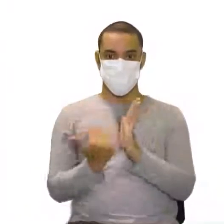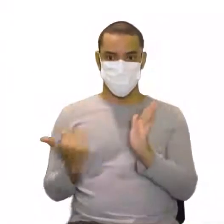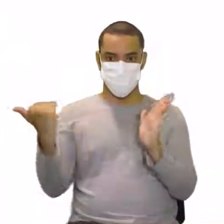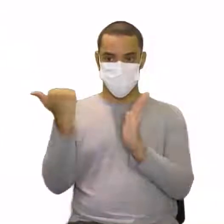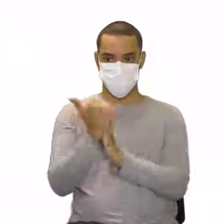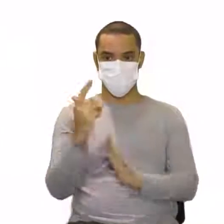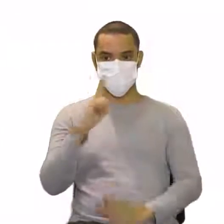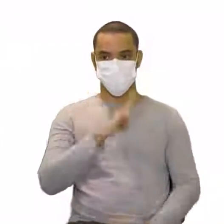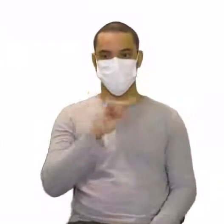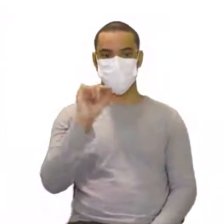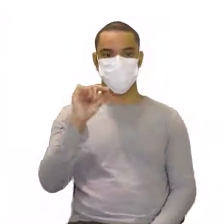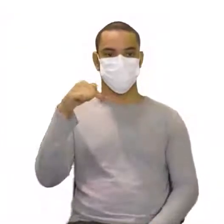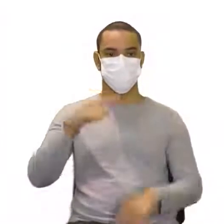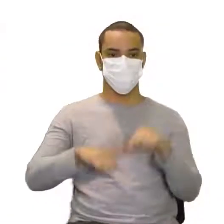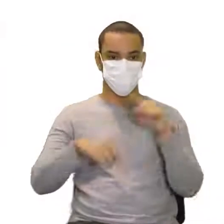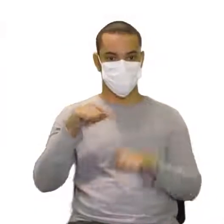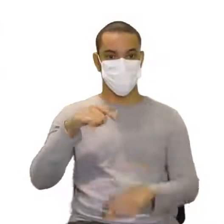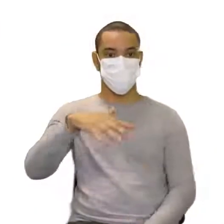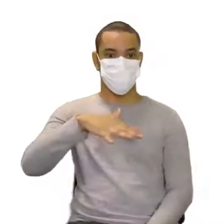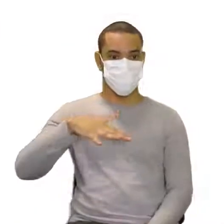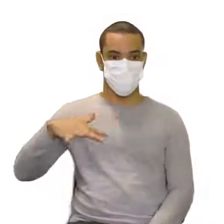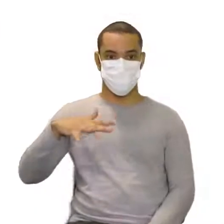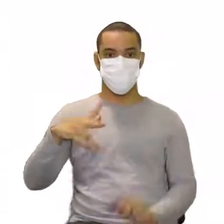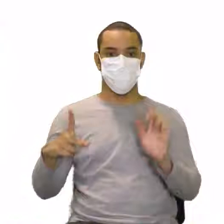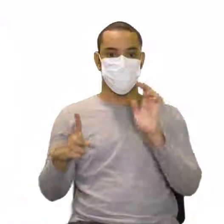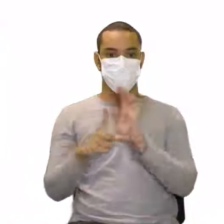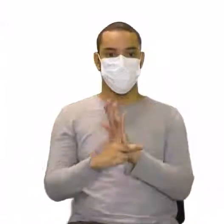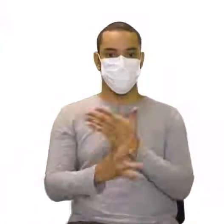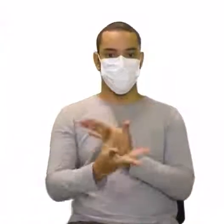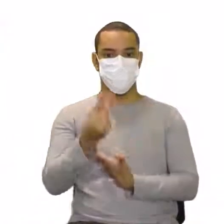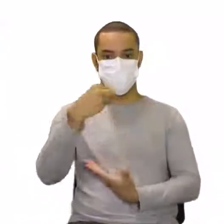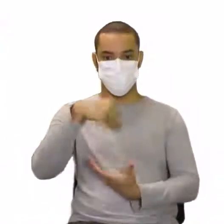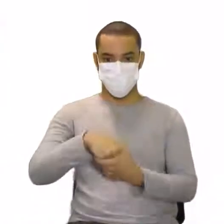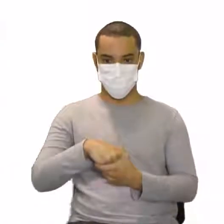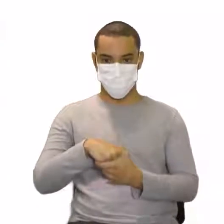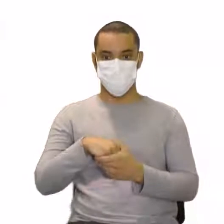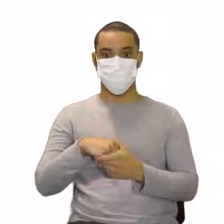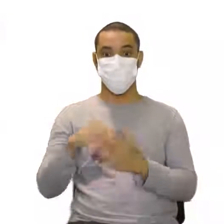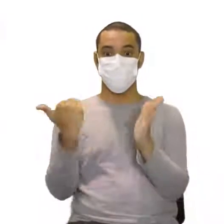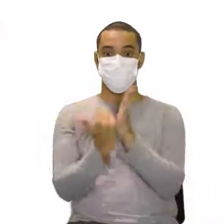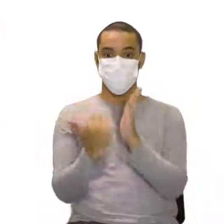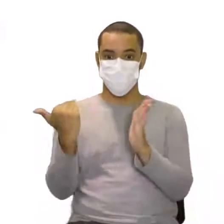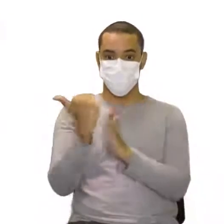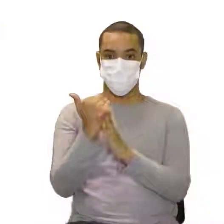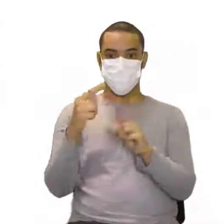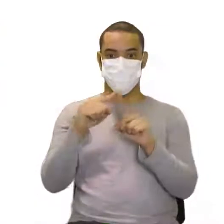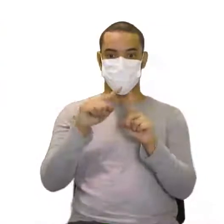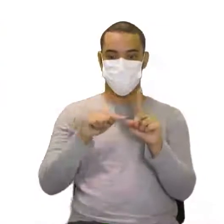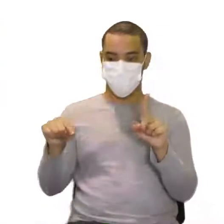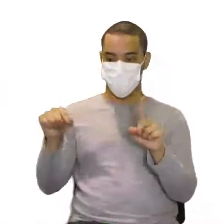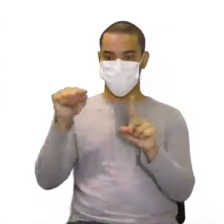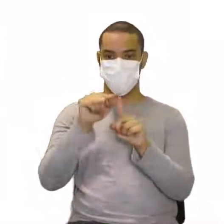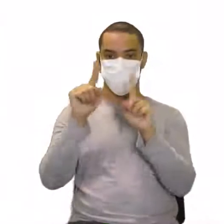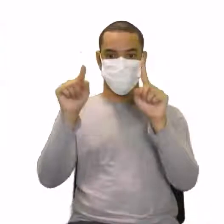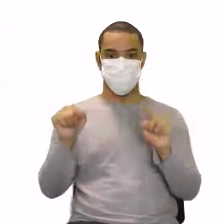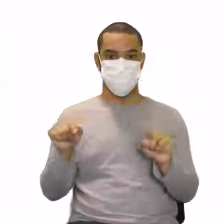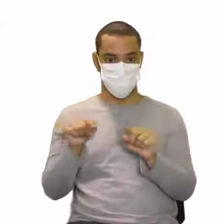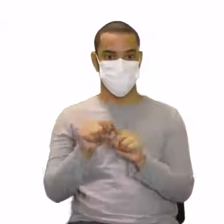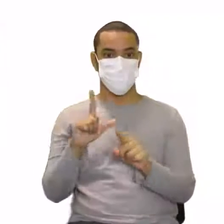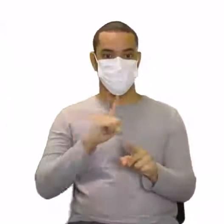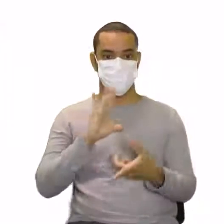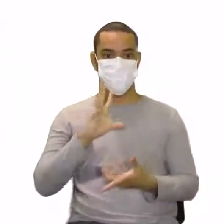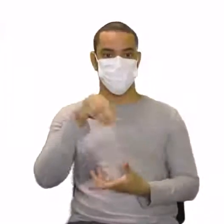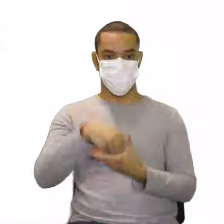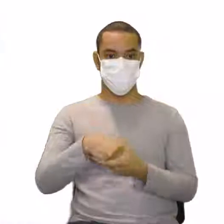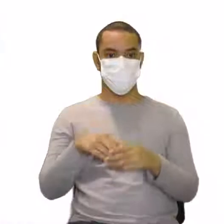em determinado sentido. O que é A? É a área que está dentro do campo. Quanto maior essa área, maior vai ser